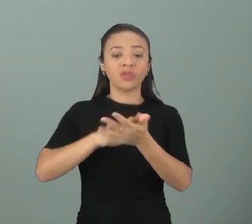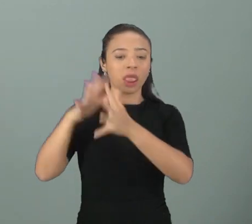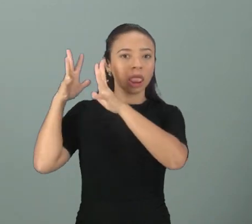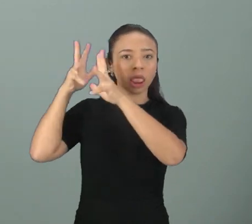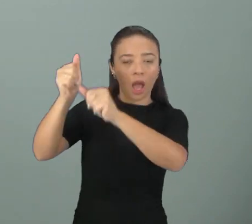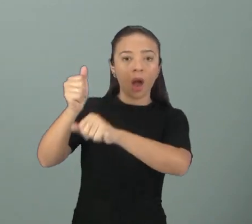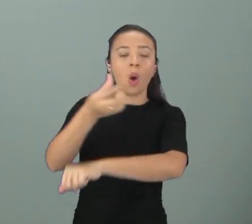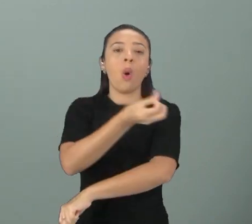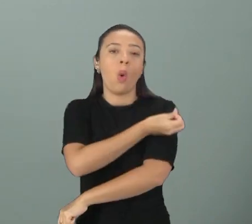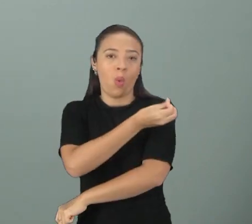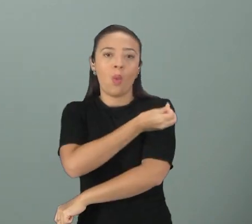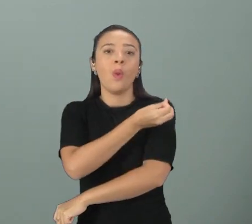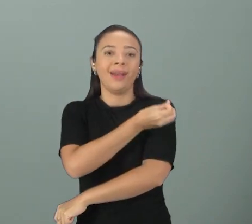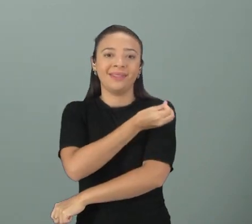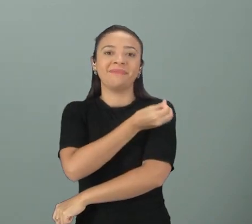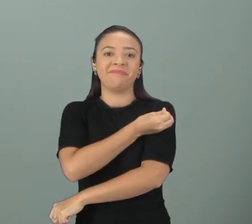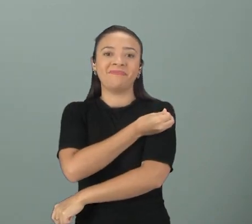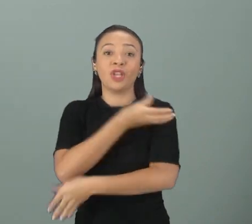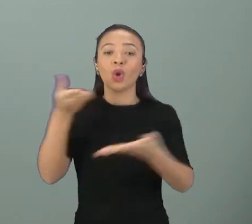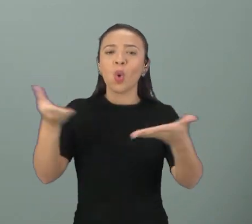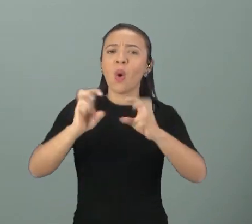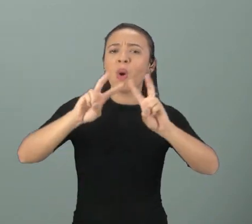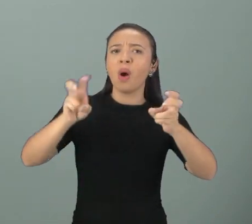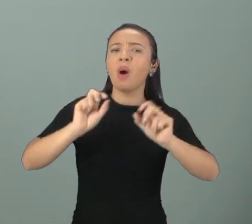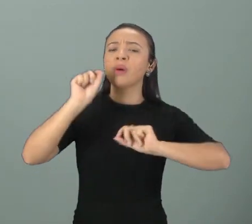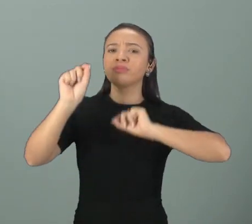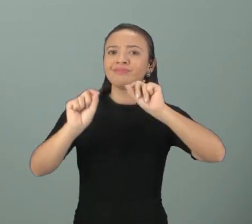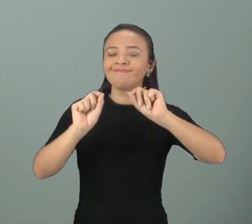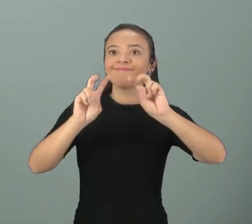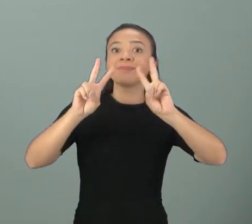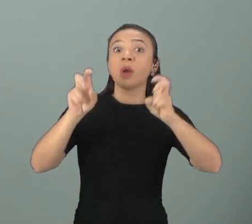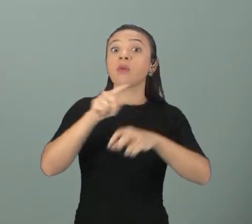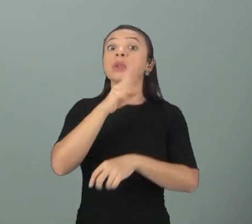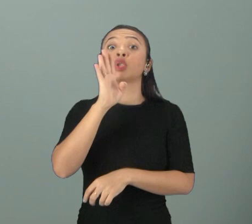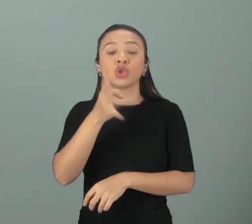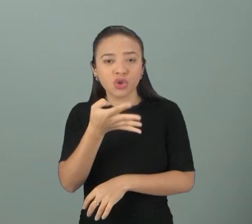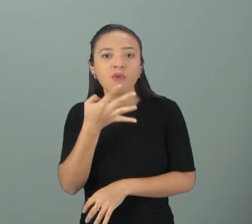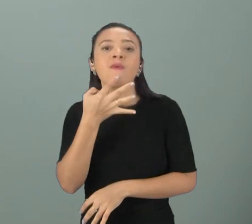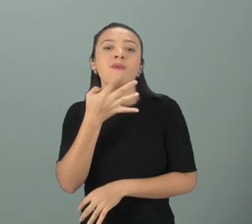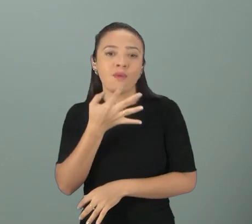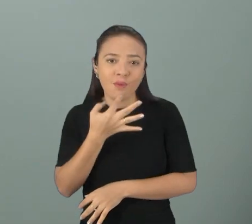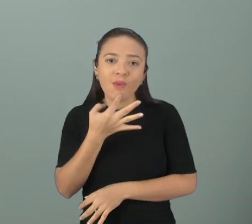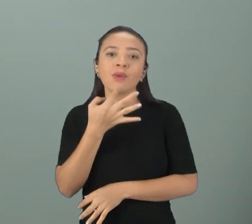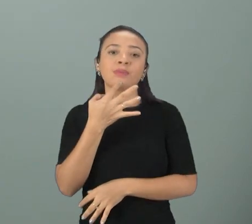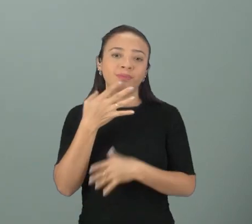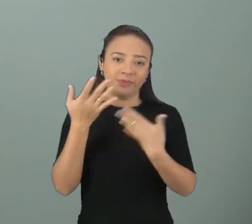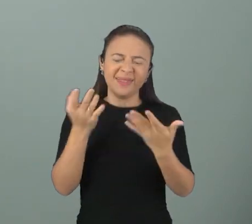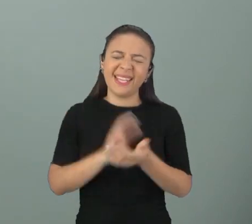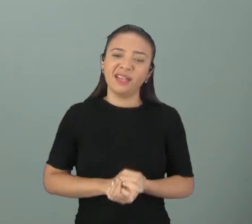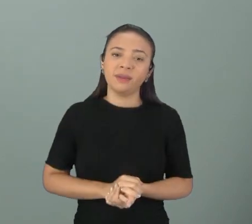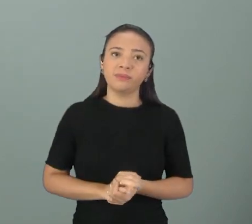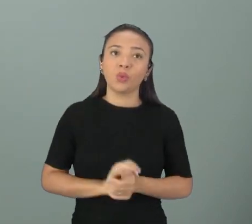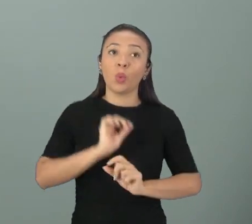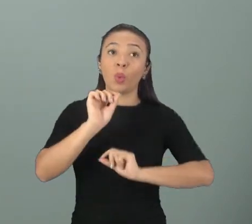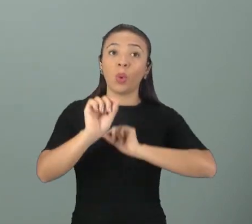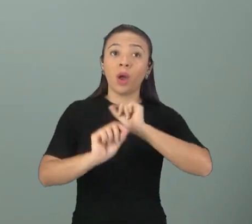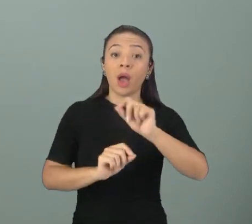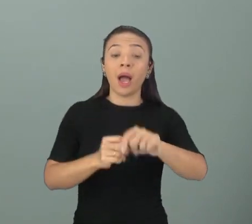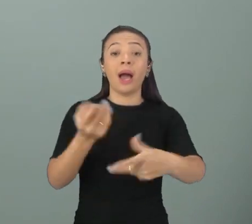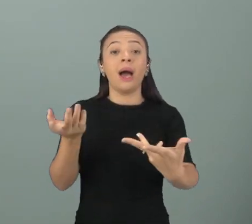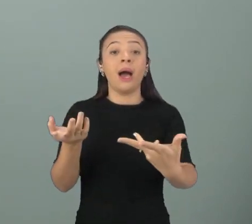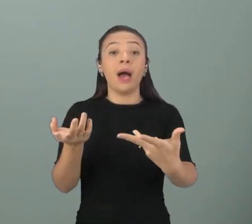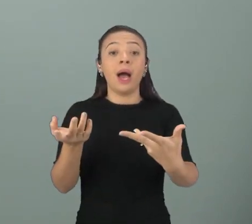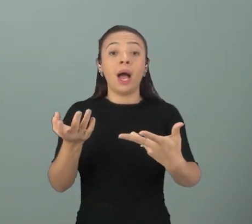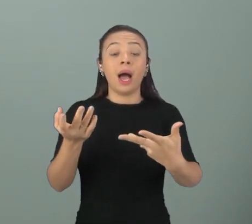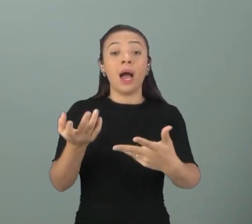revisional do 6º ano, e nós vamos falar sobre o quê? Sobre um assunto que vocês já têm conhecimento, né? Sobre as práticas